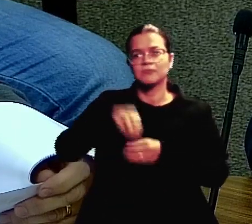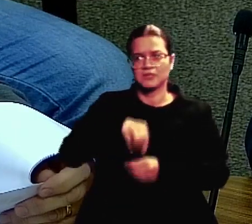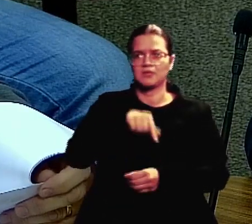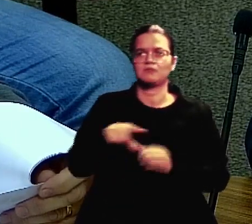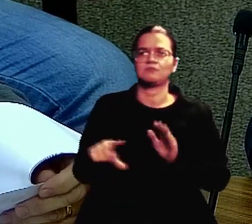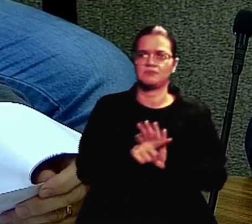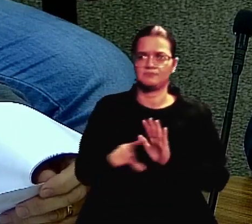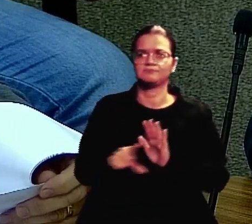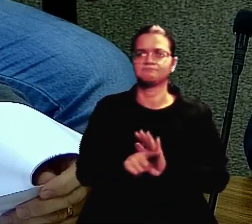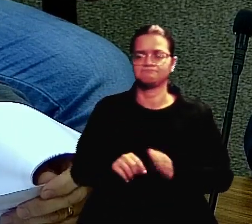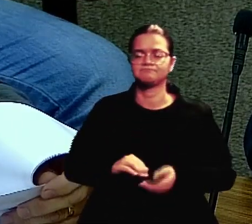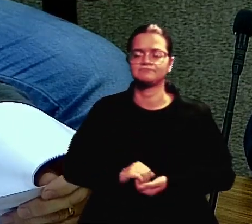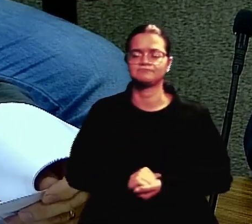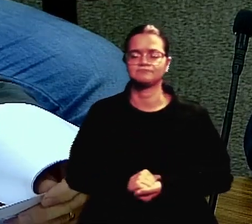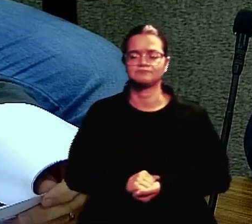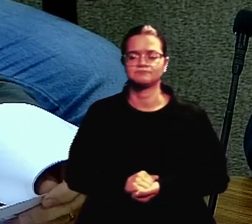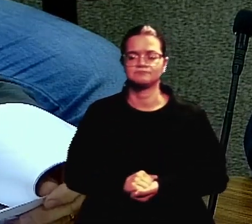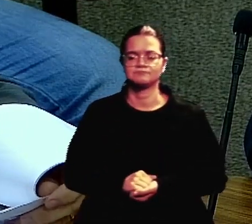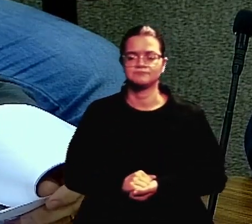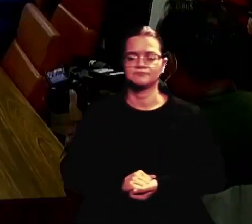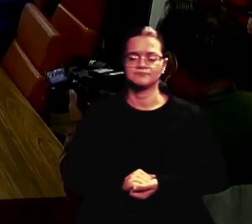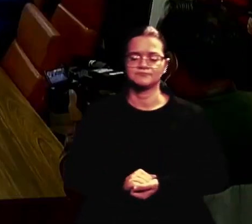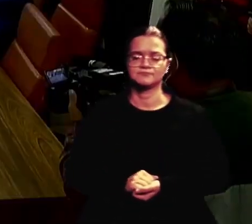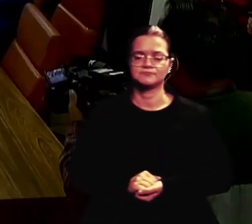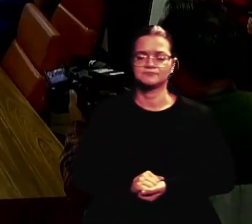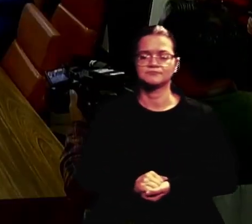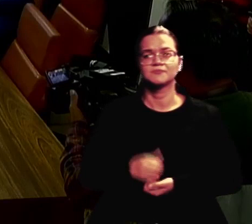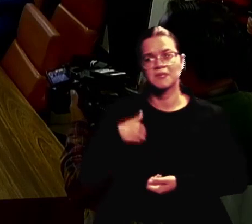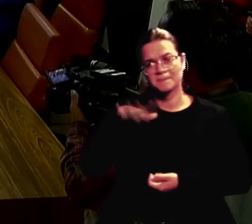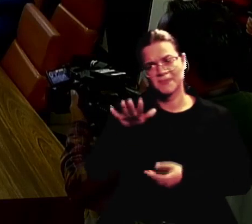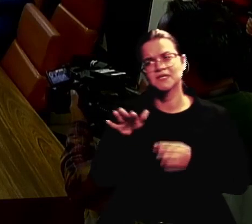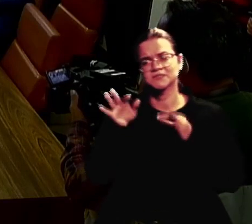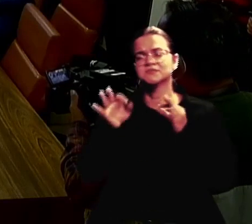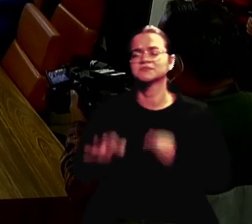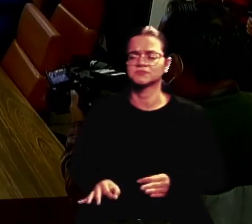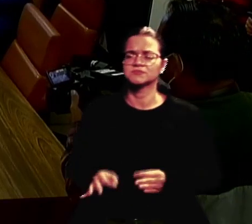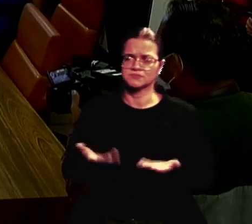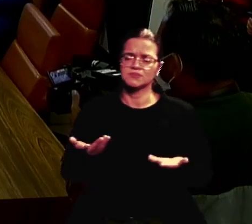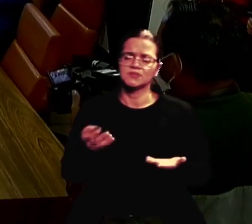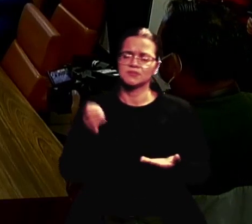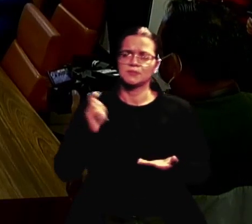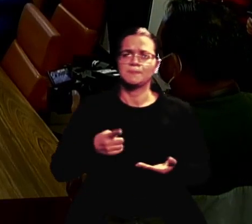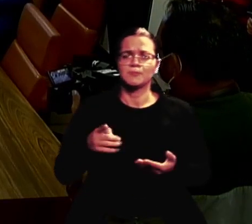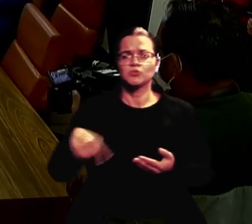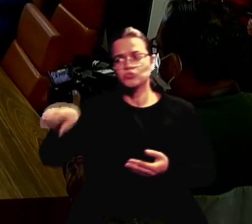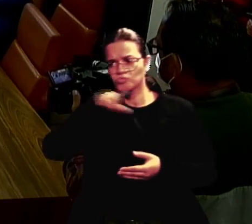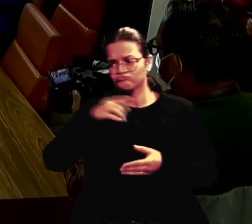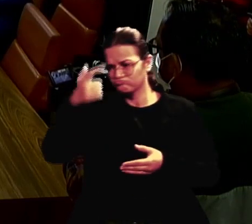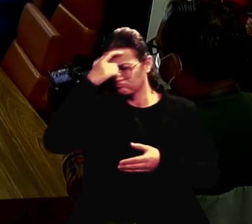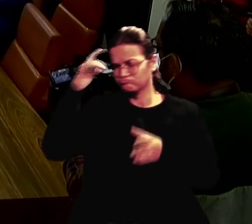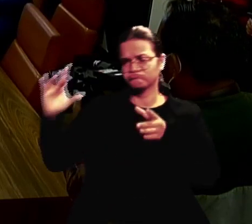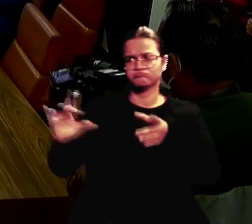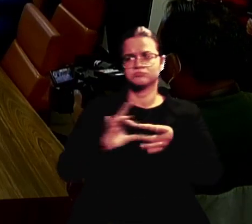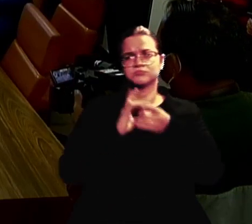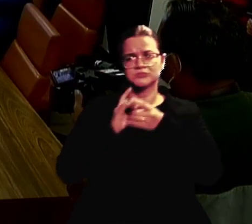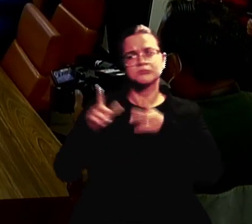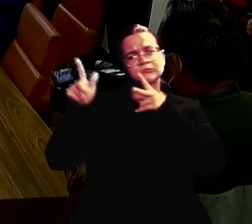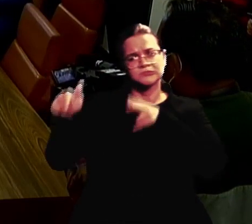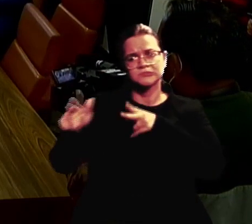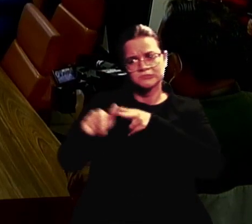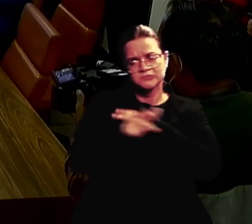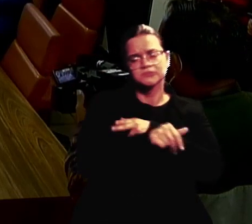abarcado. Exatamente. Está protocolado o documento dele. Acho que é o mais justo e é o entendimento de todos e